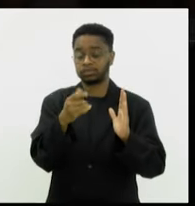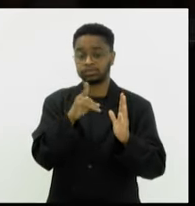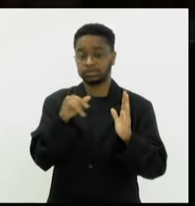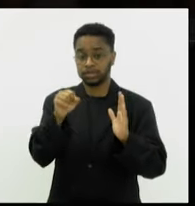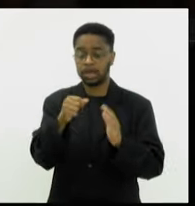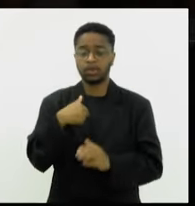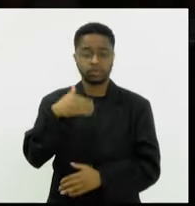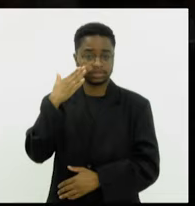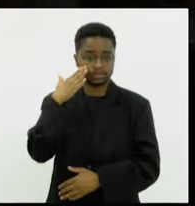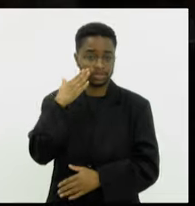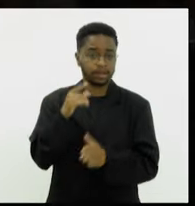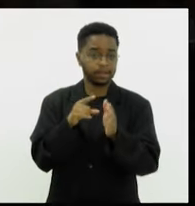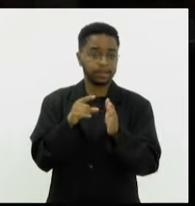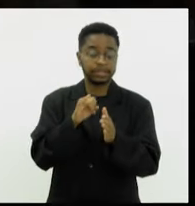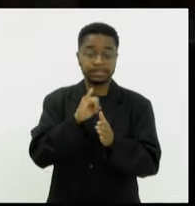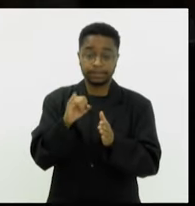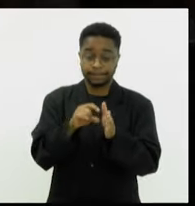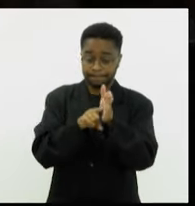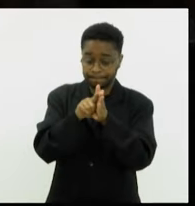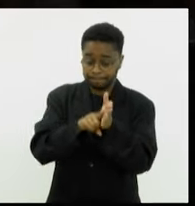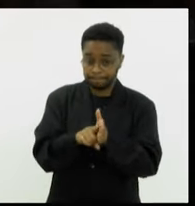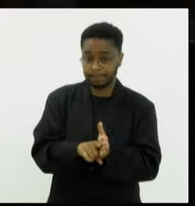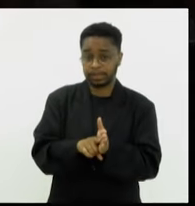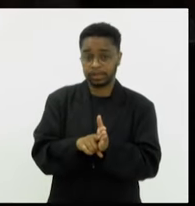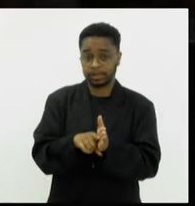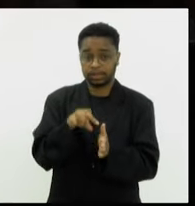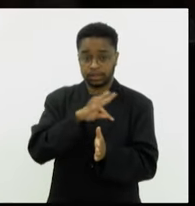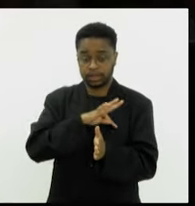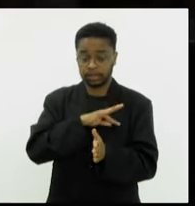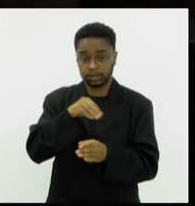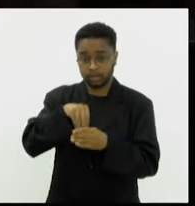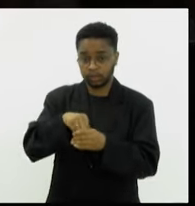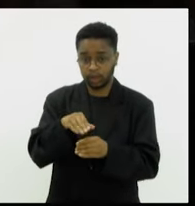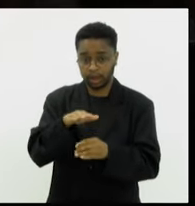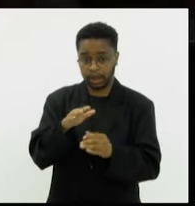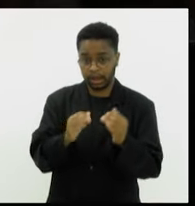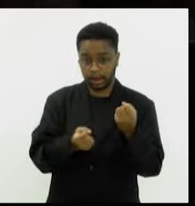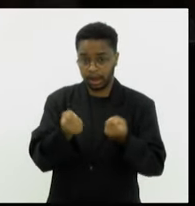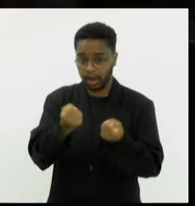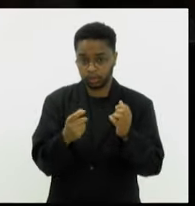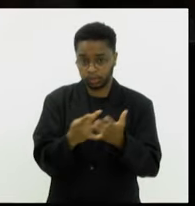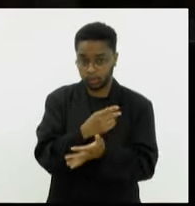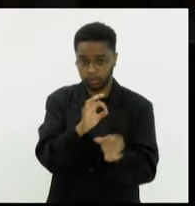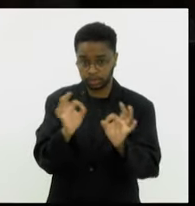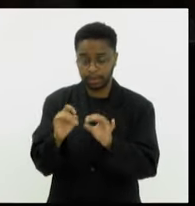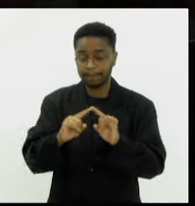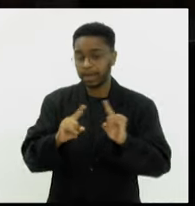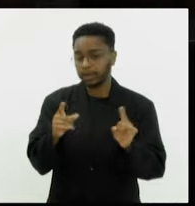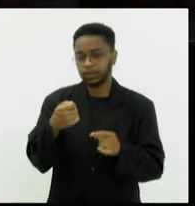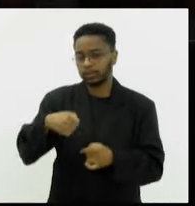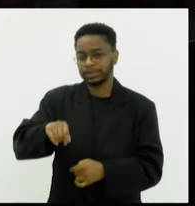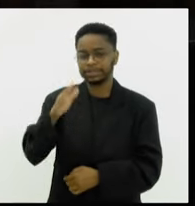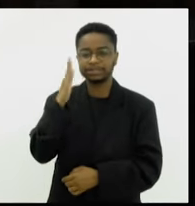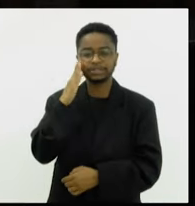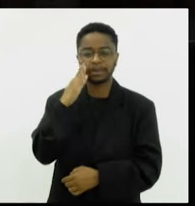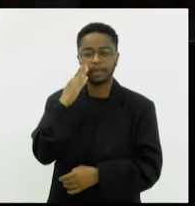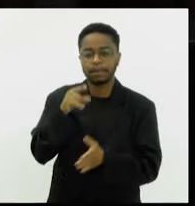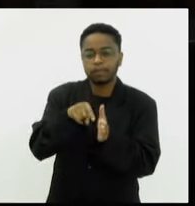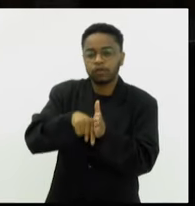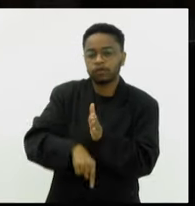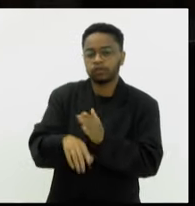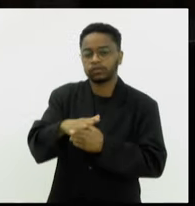perícia técnica fosse feita dentro do carro. Ora, não precisa ser especialista em investigação,